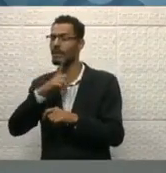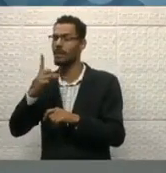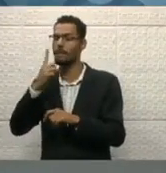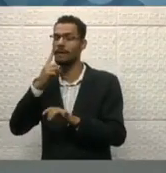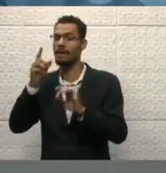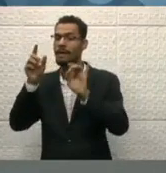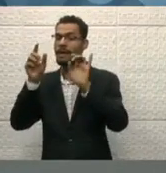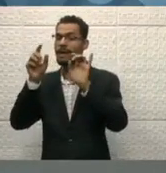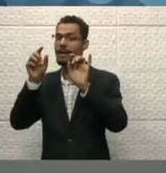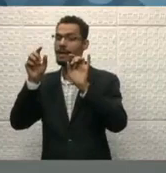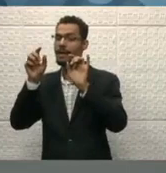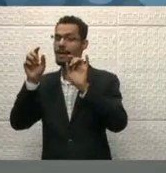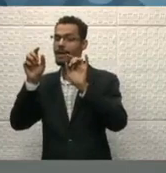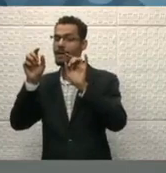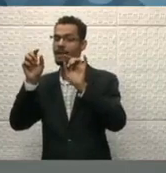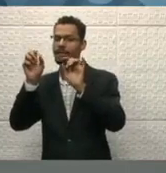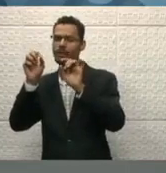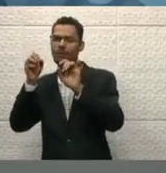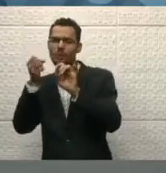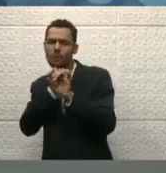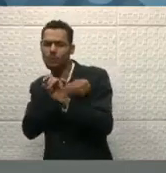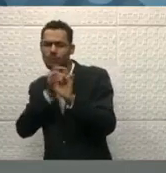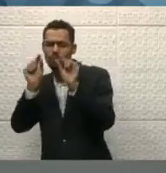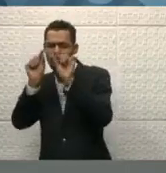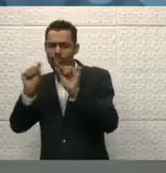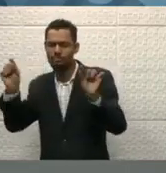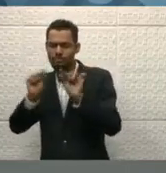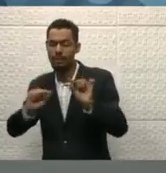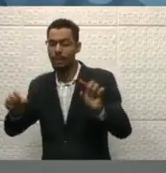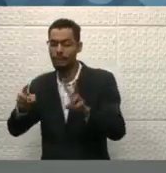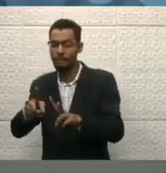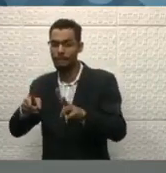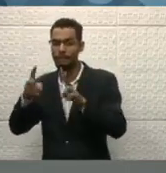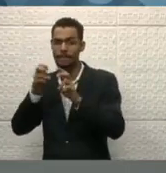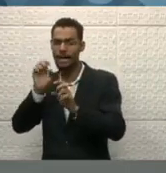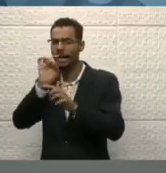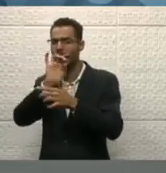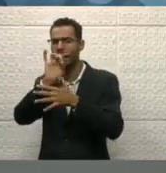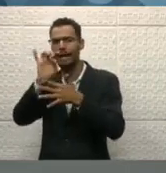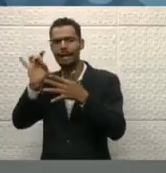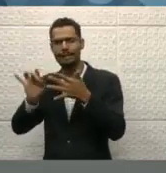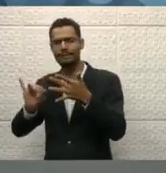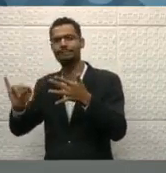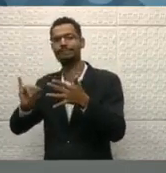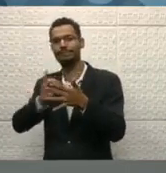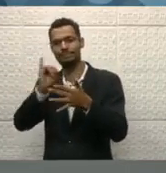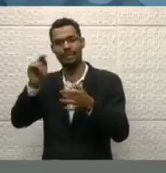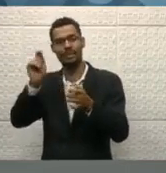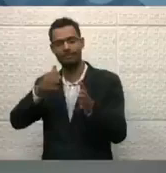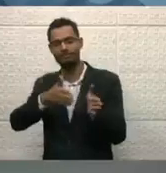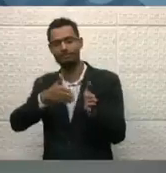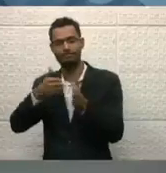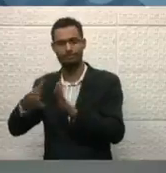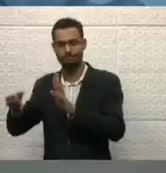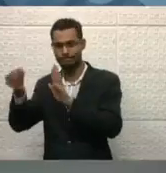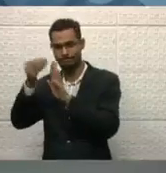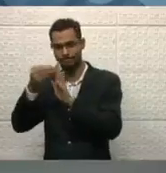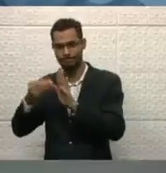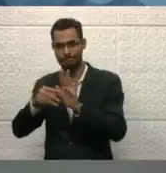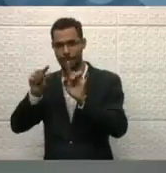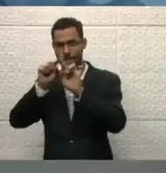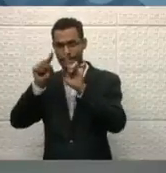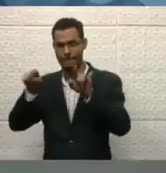das imagens de alguns vetores é que será possível identificar cada um dos elementos que irá compor a matriz